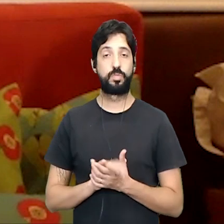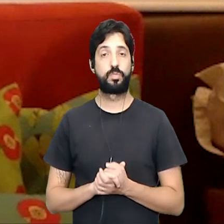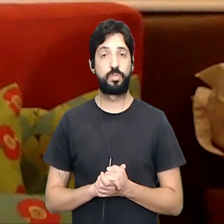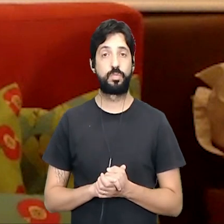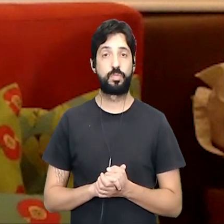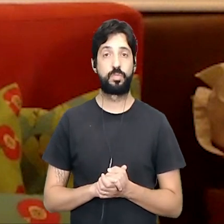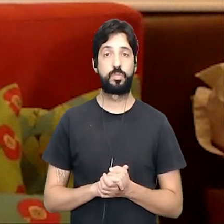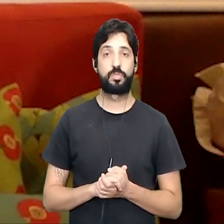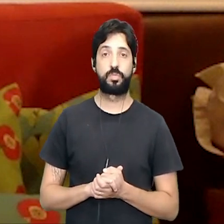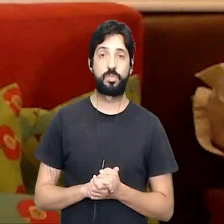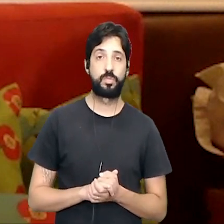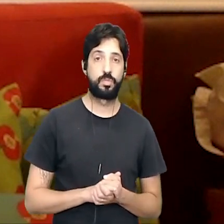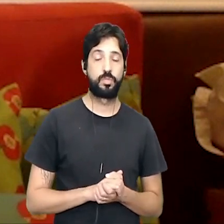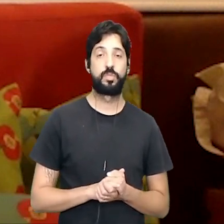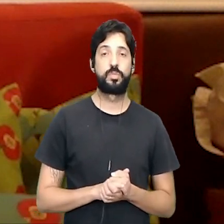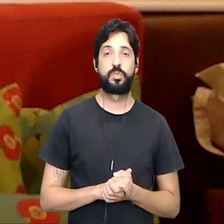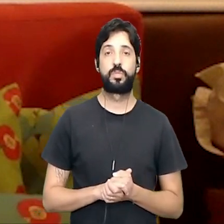Está sem áudio.